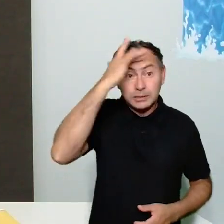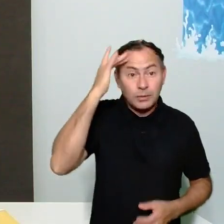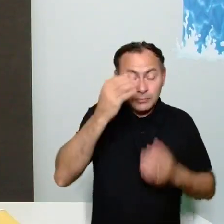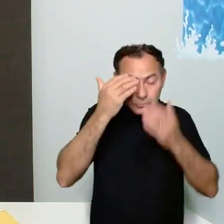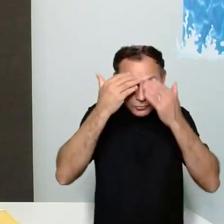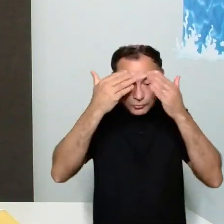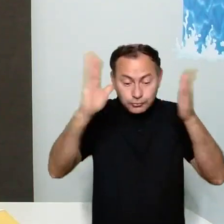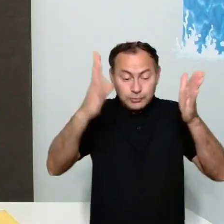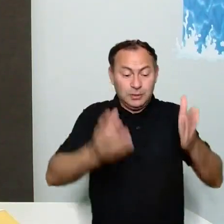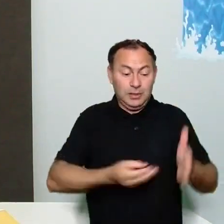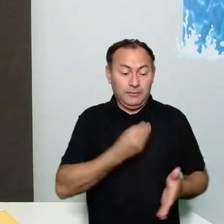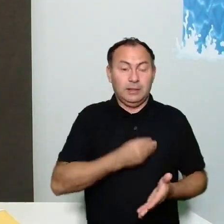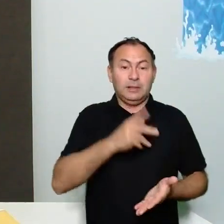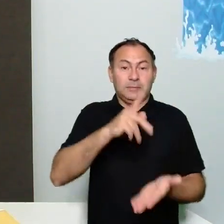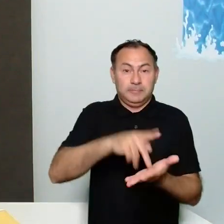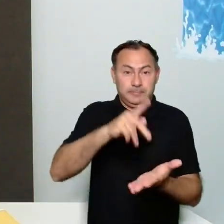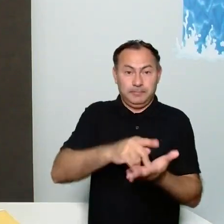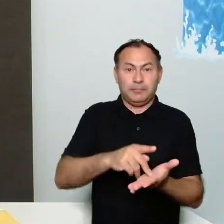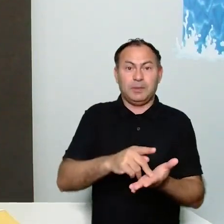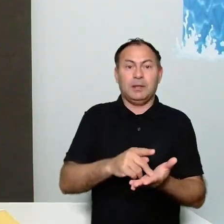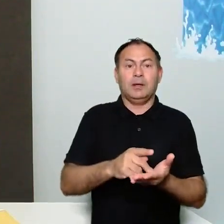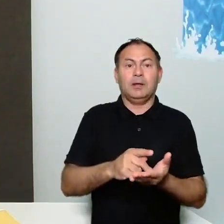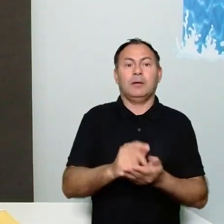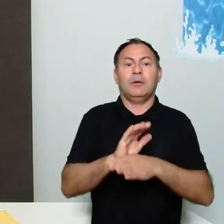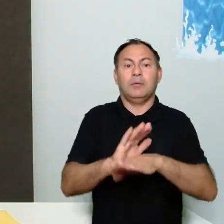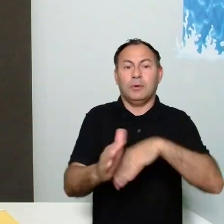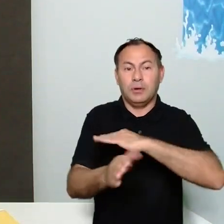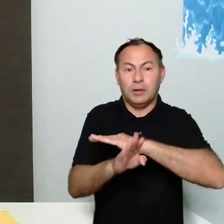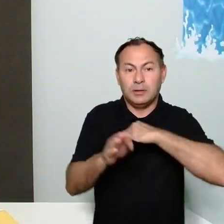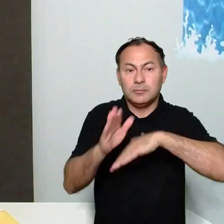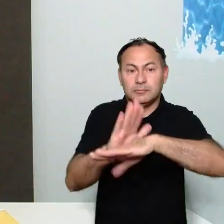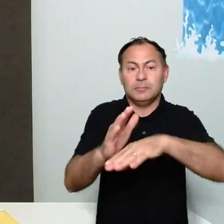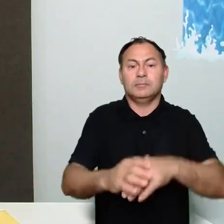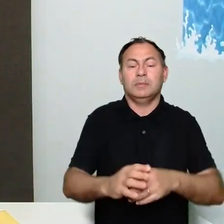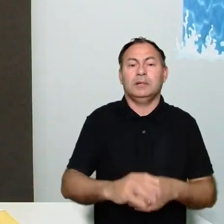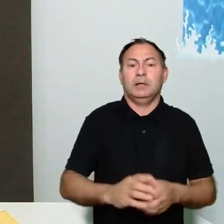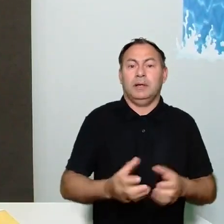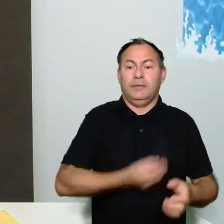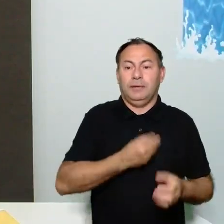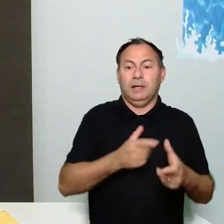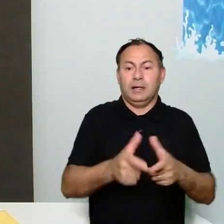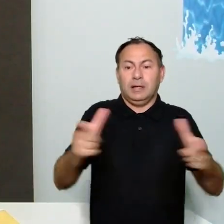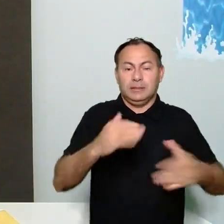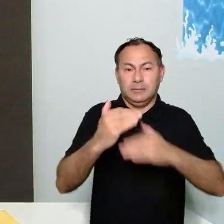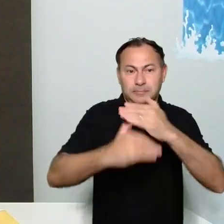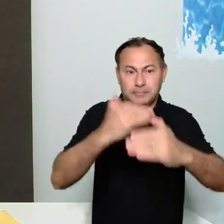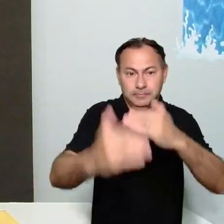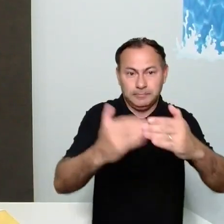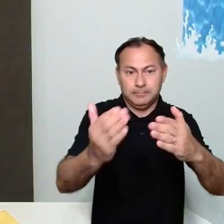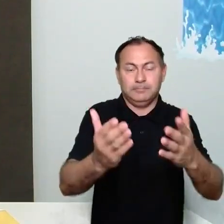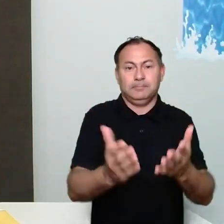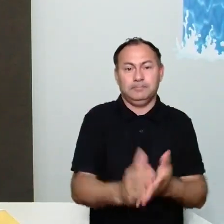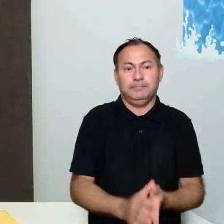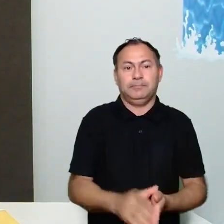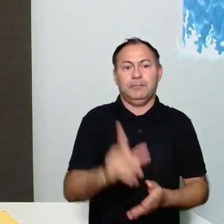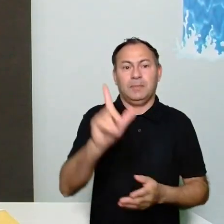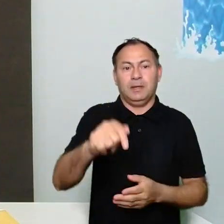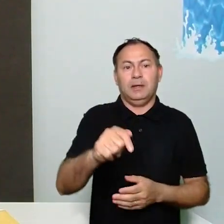pessoa desperta para esta realidade e colabora, esta vida cresce e se desenvolve,